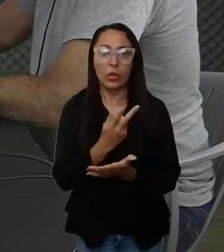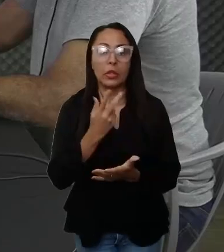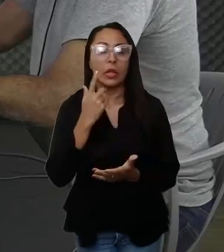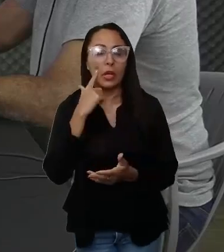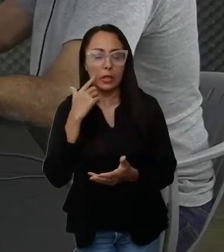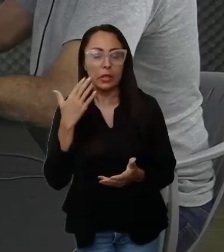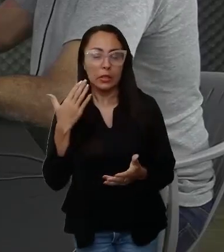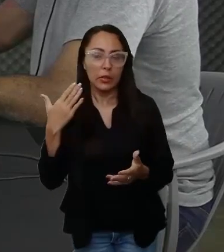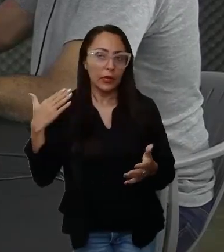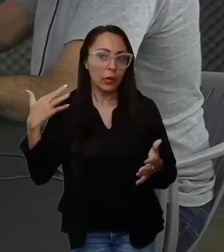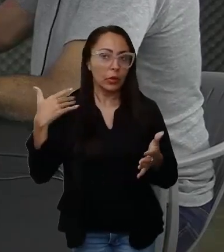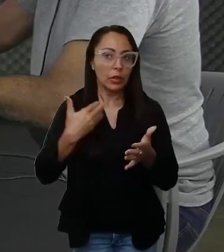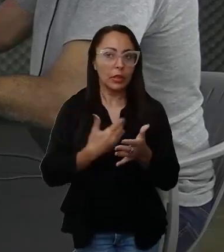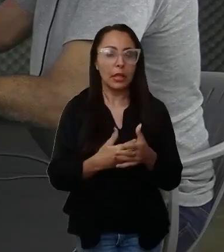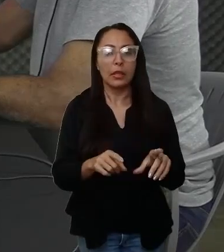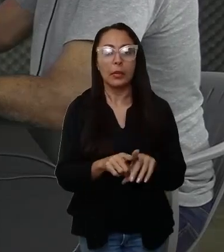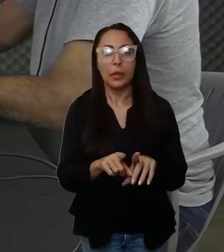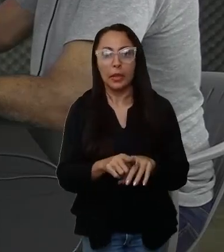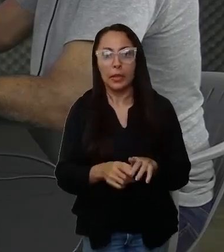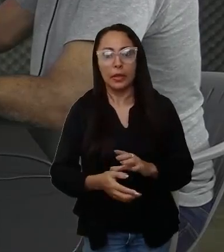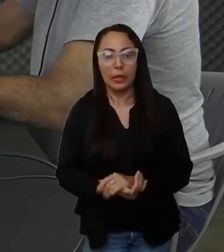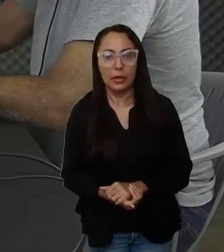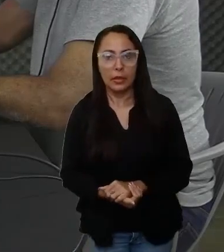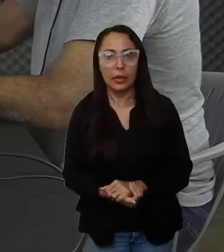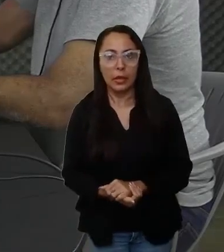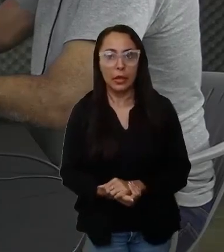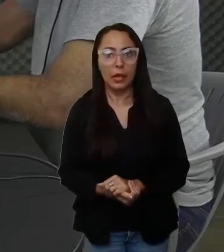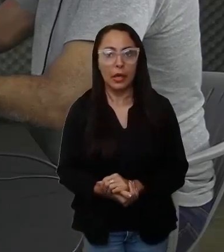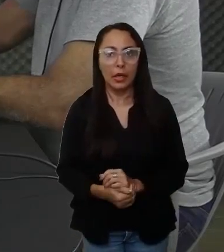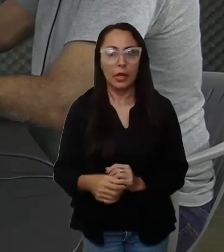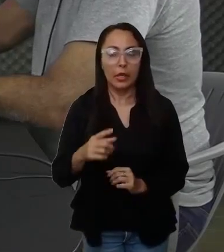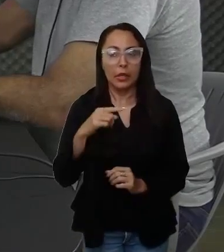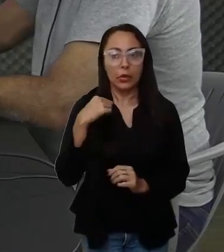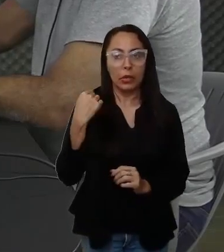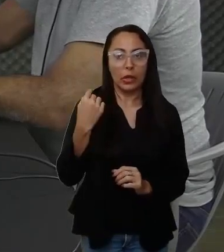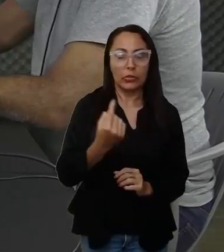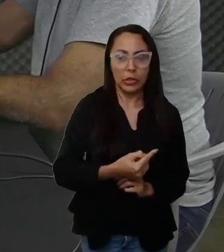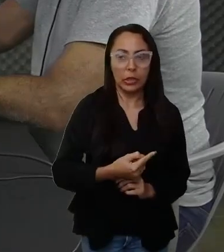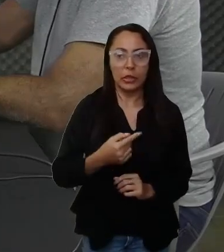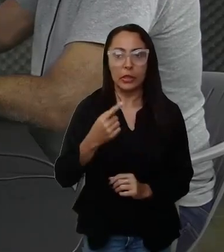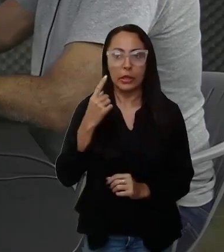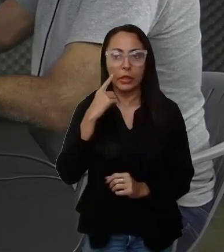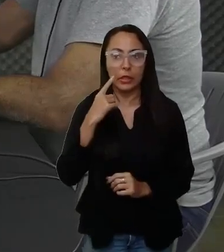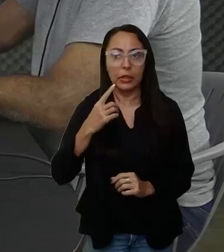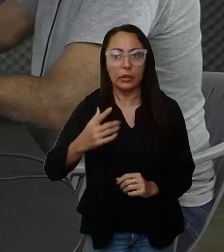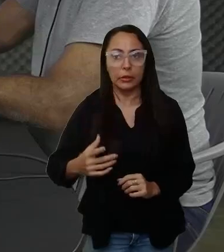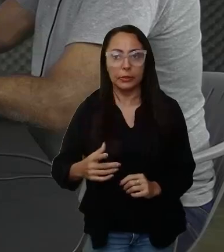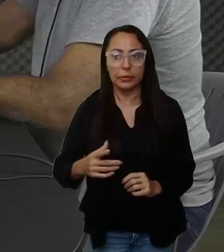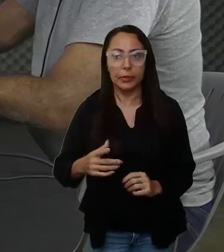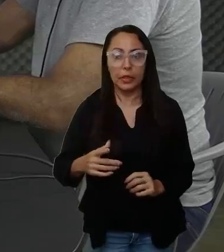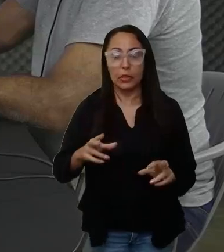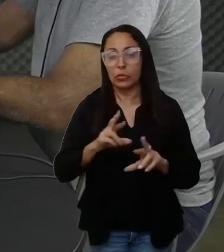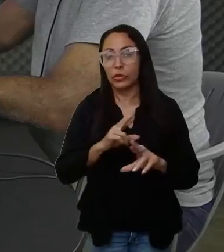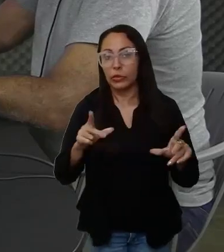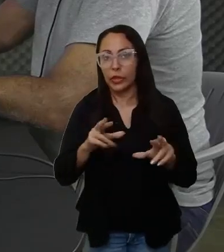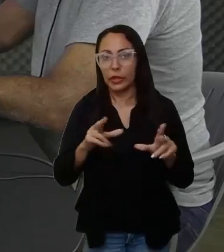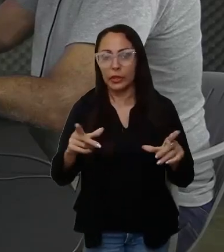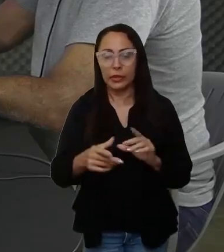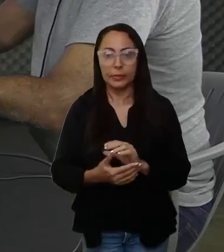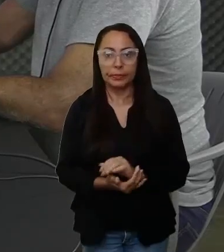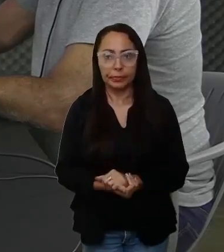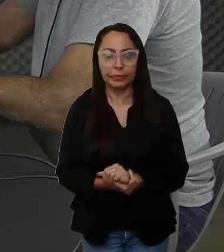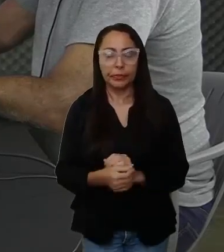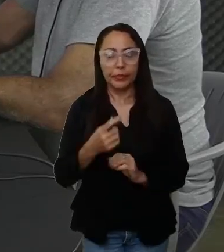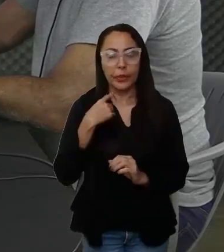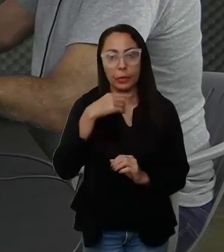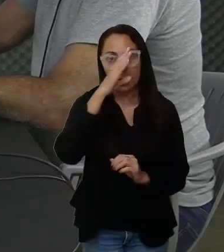impacto extremo também. Então, a gente está suscetível a eventos extremos, mas são diferentes. Principalmente